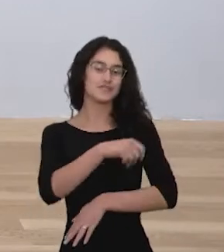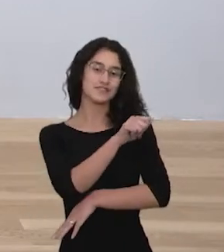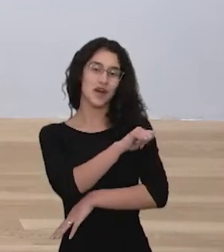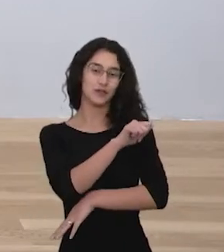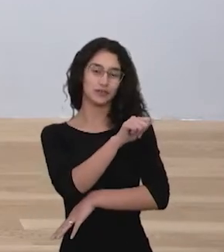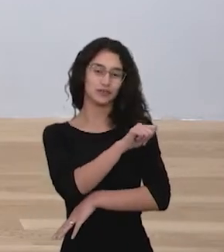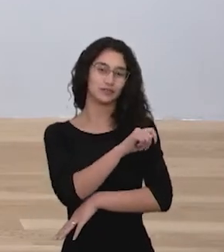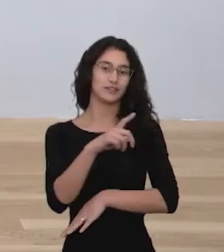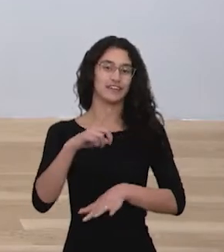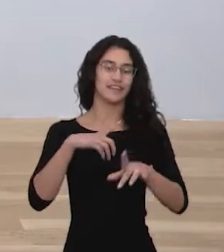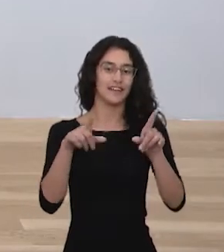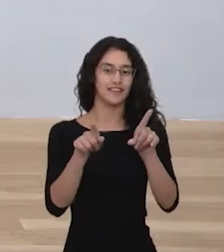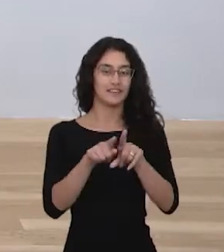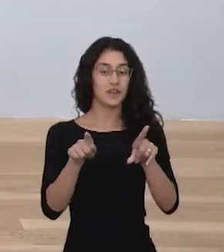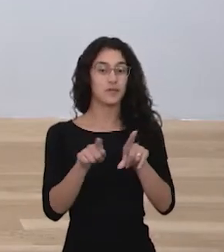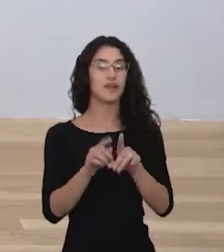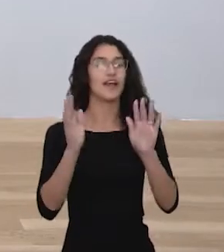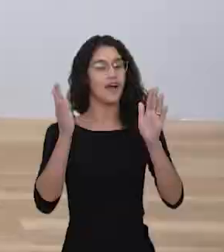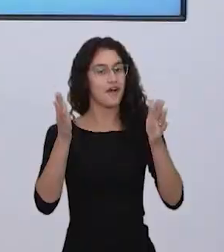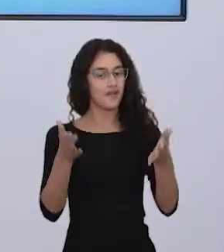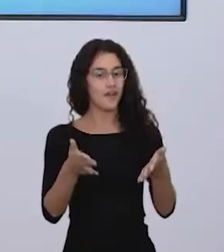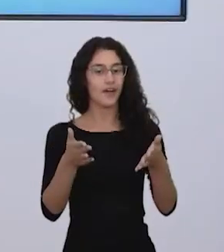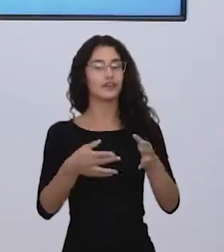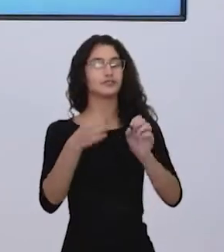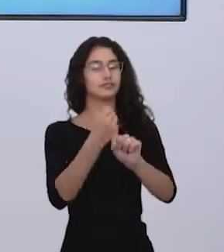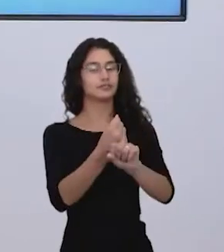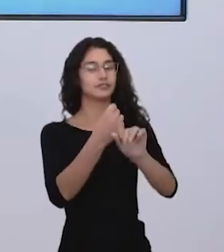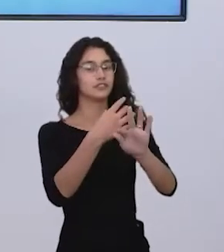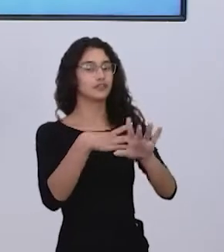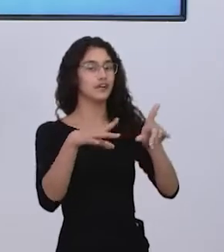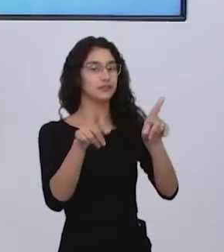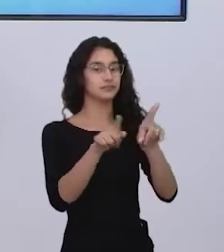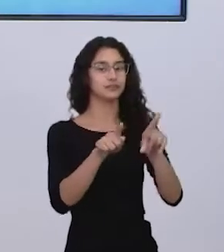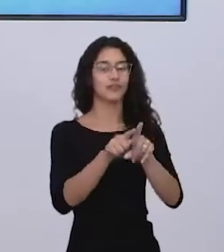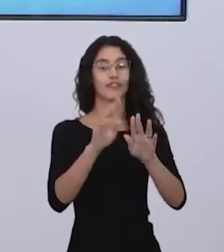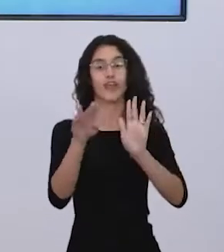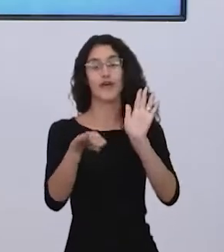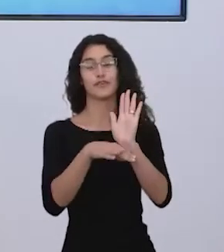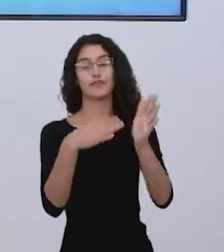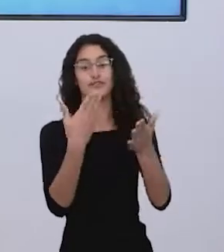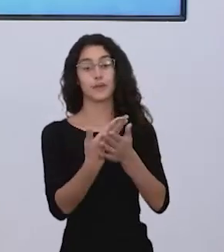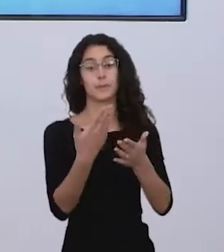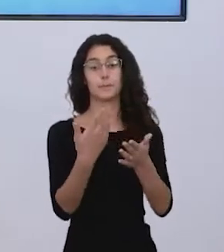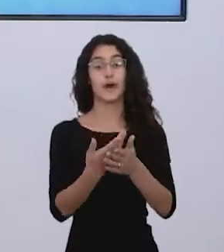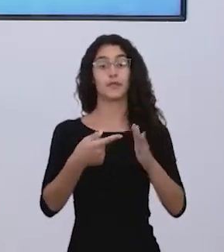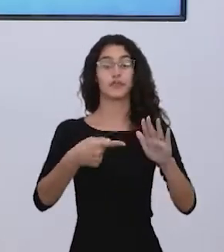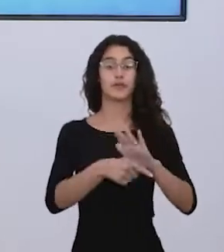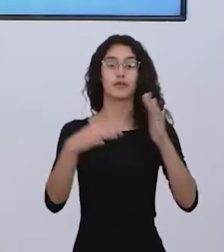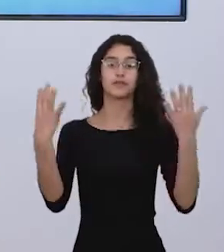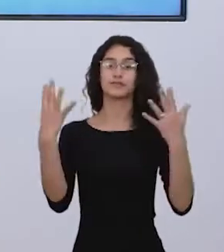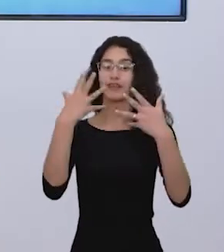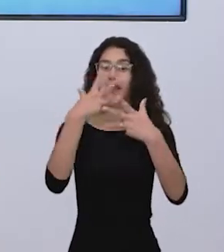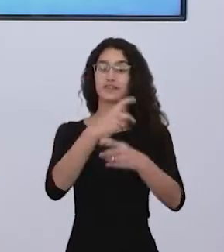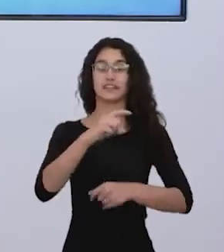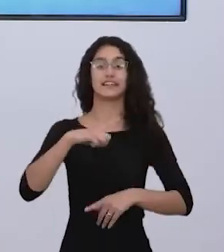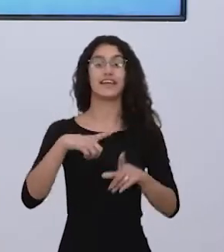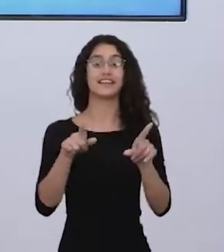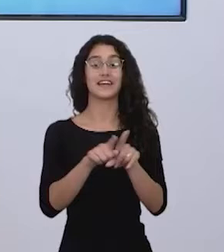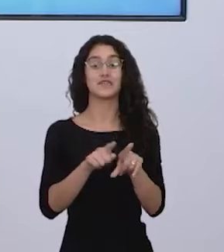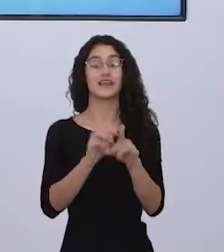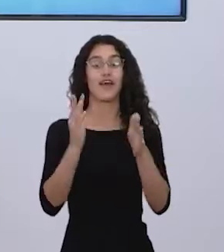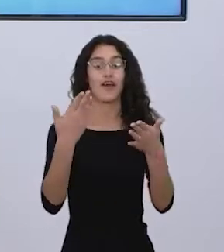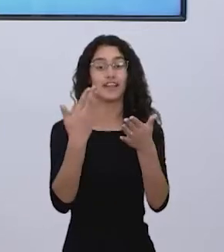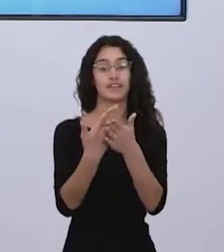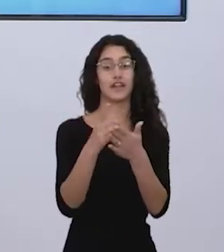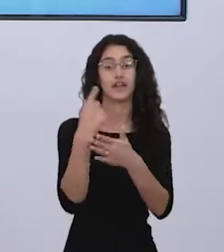estudantes! Estamos aqui agora oficialmente para a nossa última aula do nosso aprofundamento maravilhoso. E é nessa